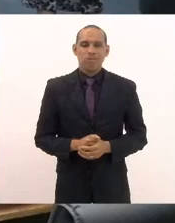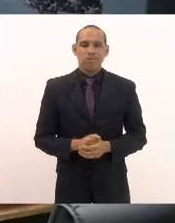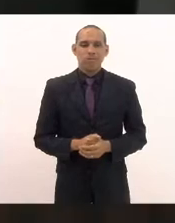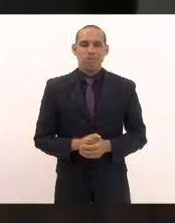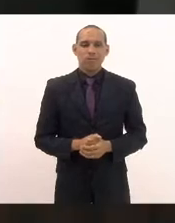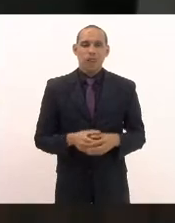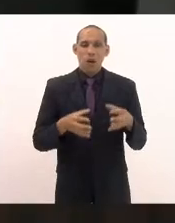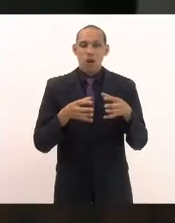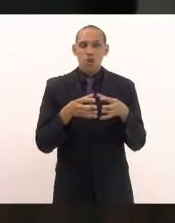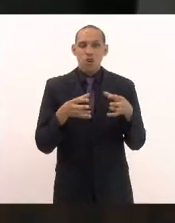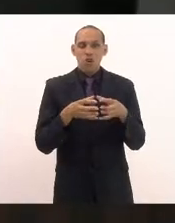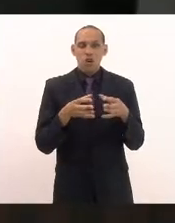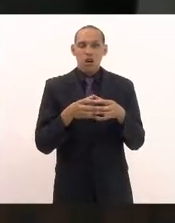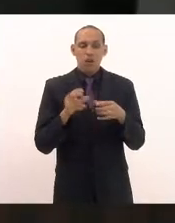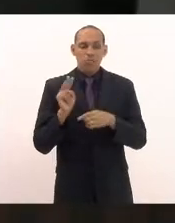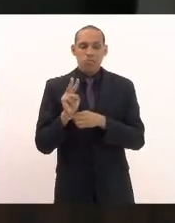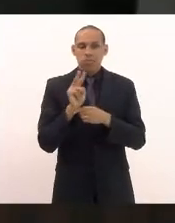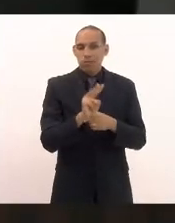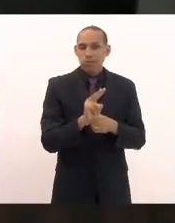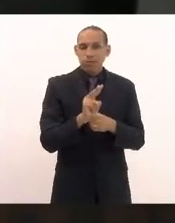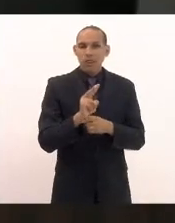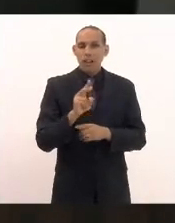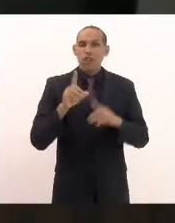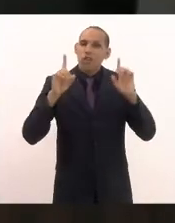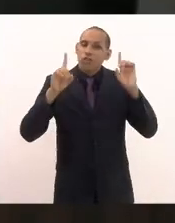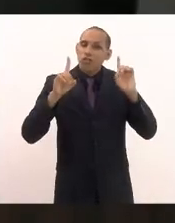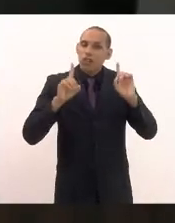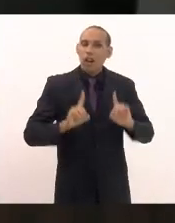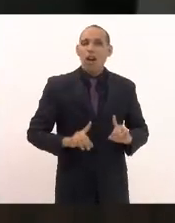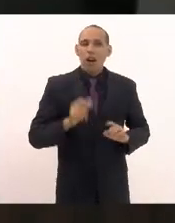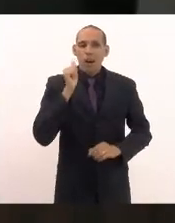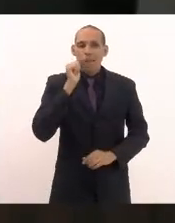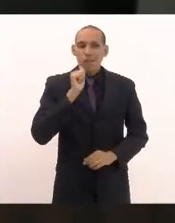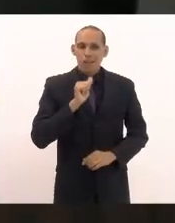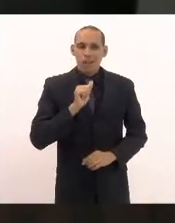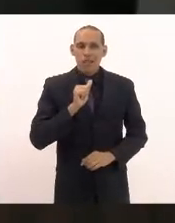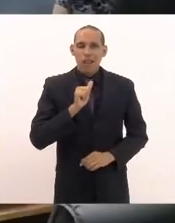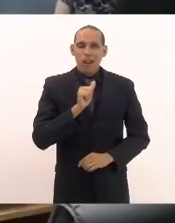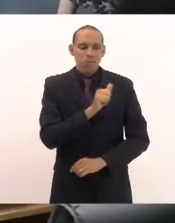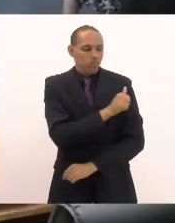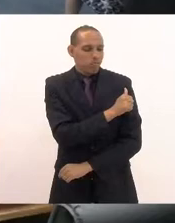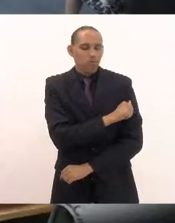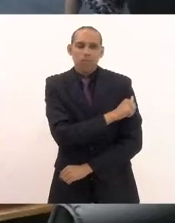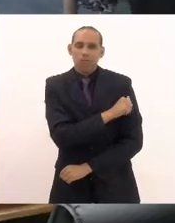Pela Comissão de Defesa dos Direitos da Mulher, deputada enfermeira Rejane.